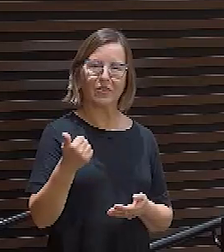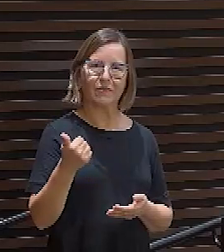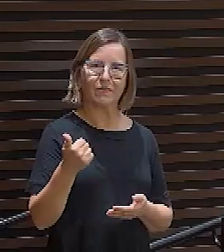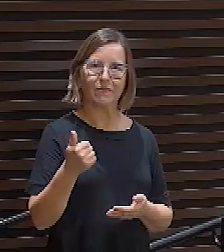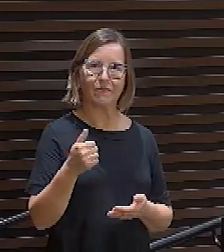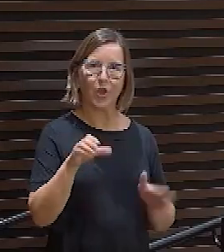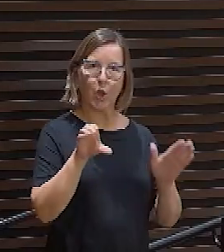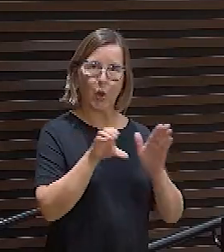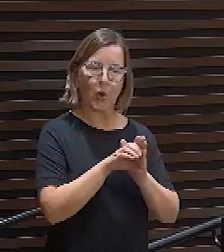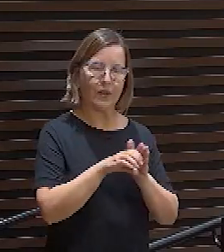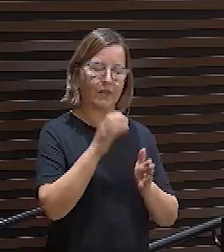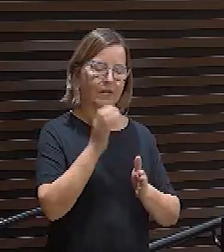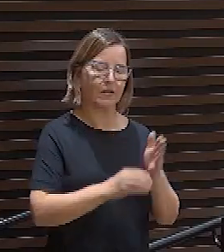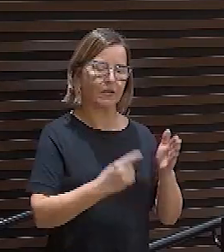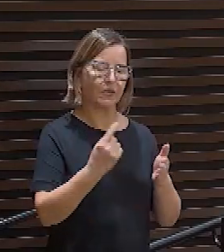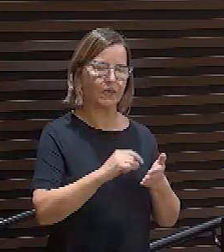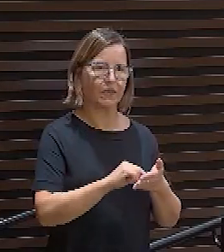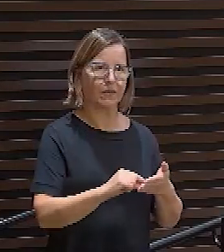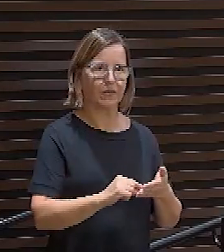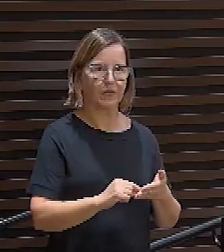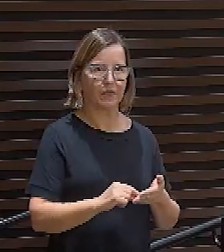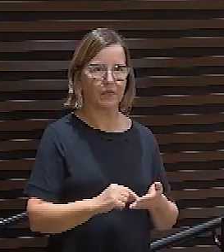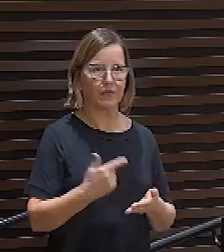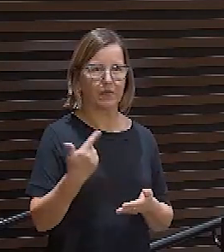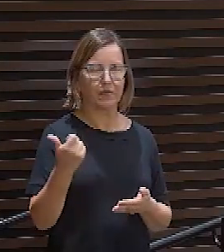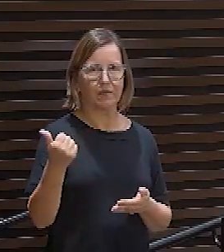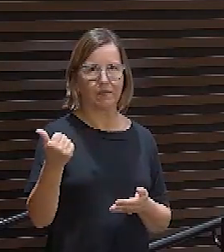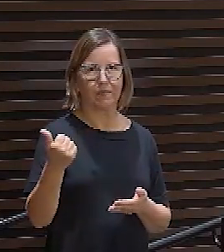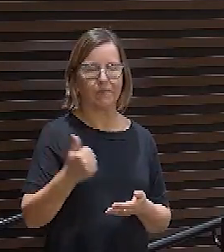Colossenses 1, 21.